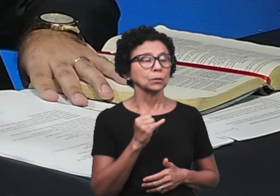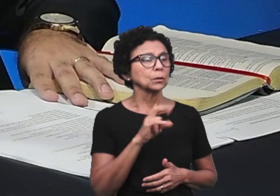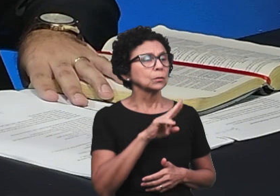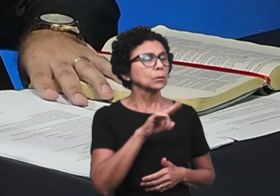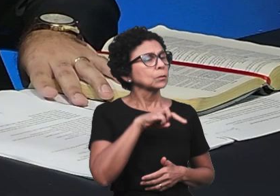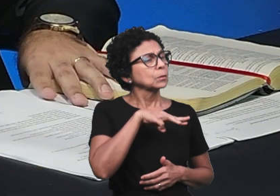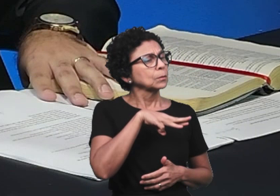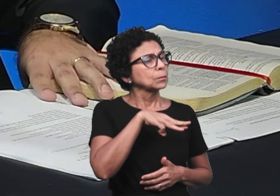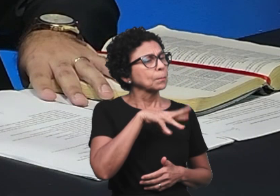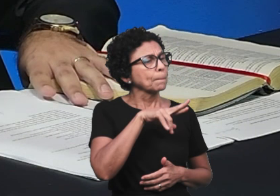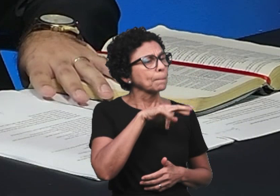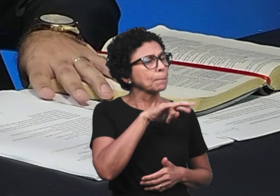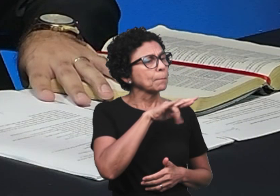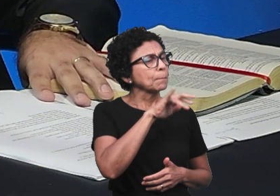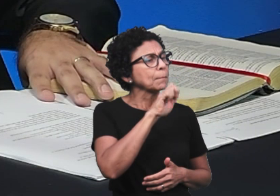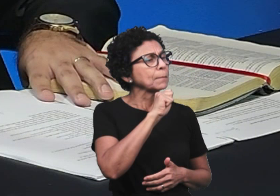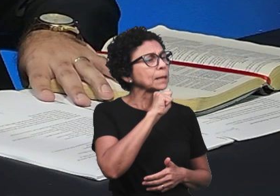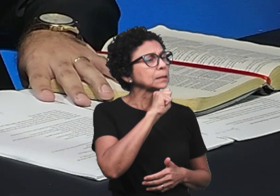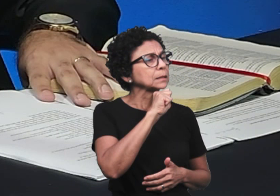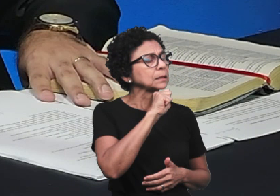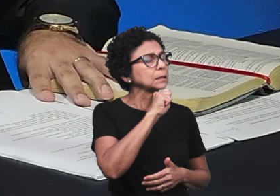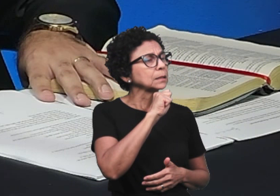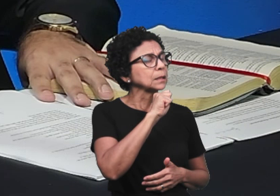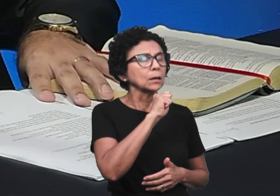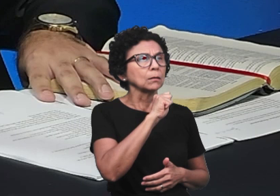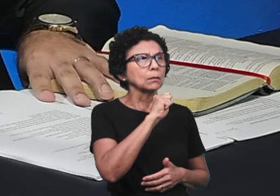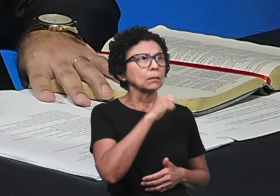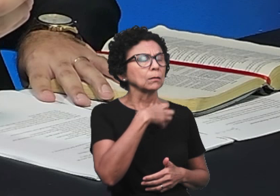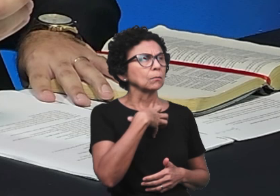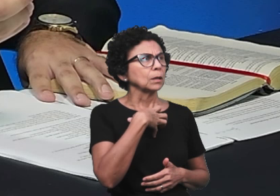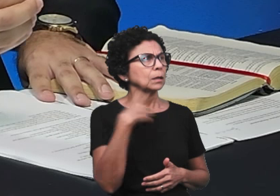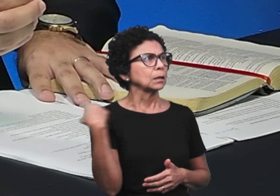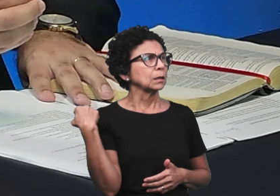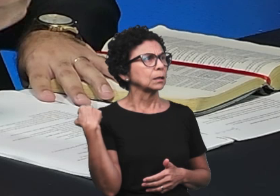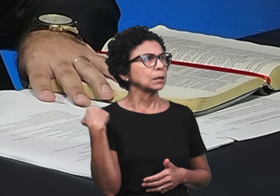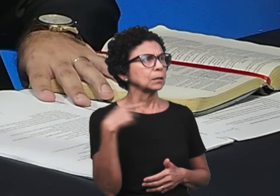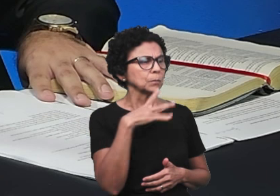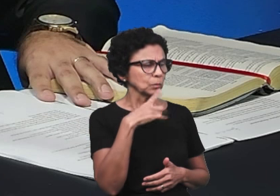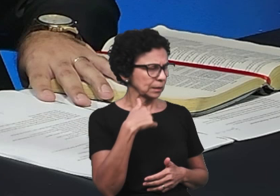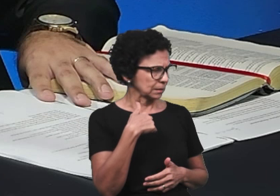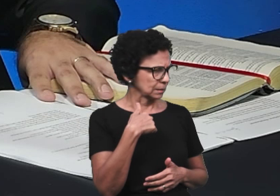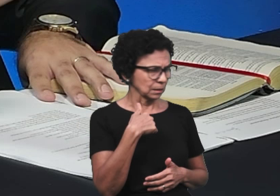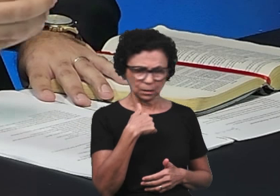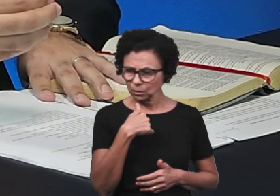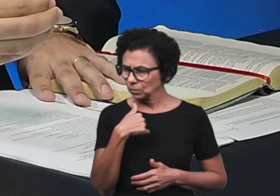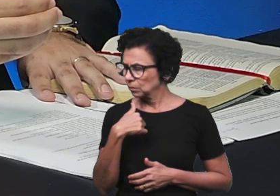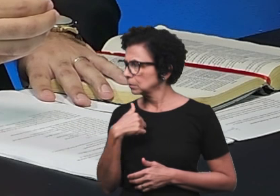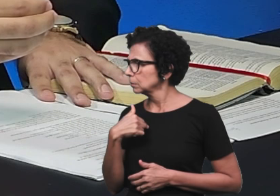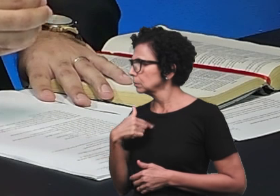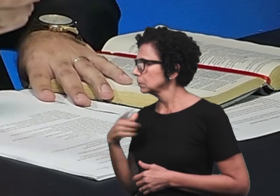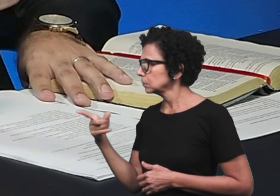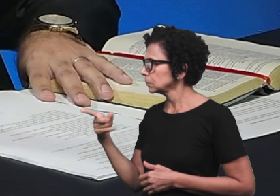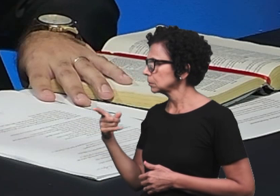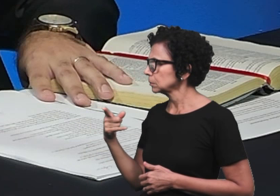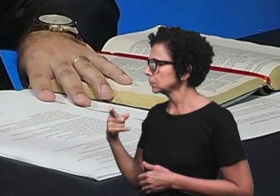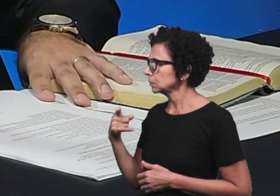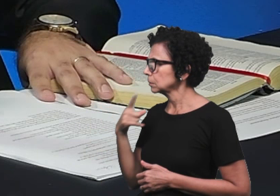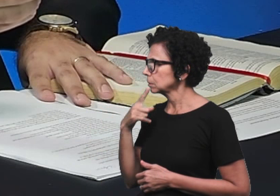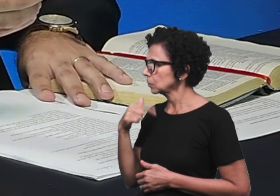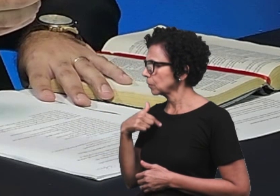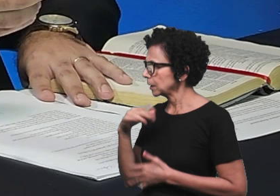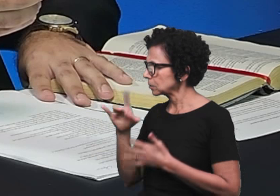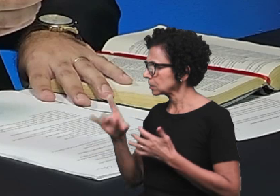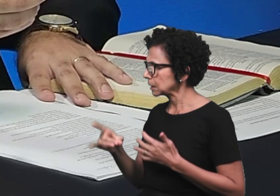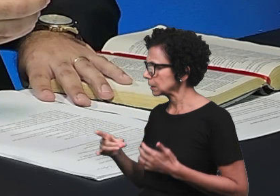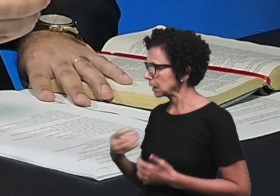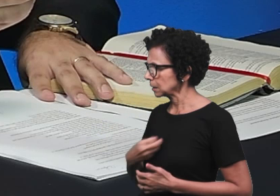ele ouviu o nome dela, ela identificou, ele me conhece. Ele conhece os detalhes da minha vida. Ele sabe quem